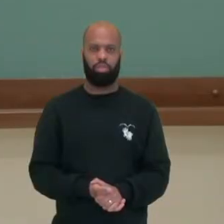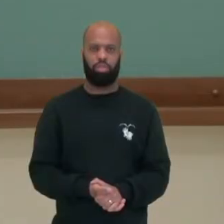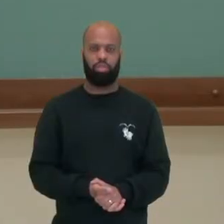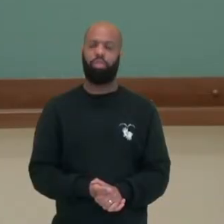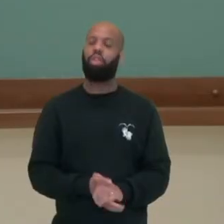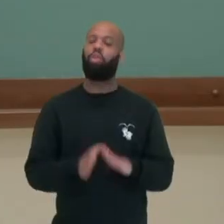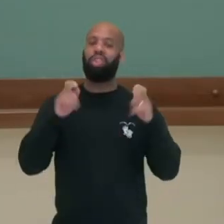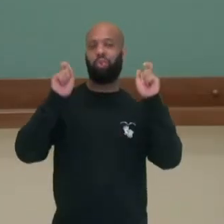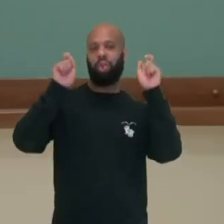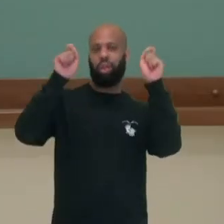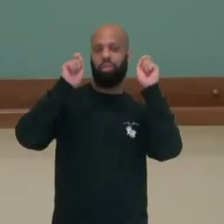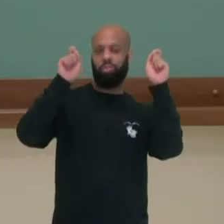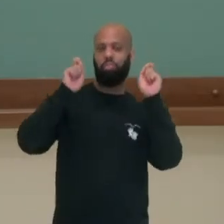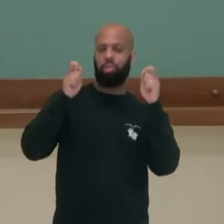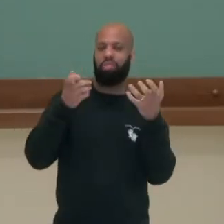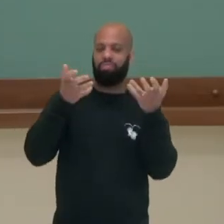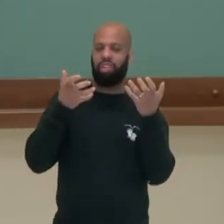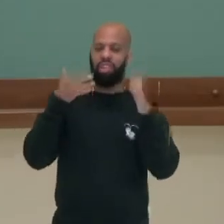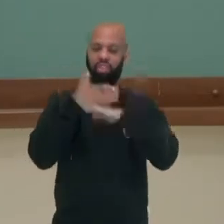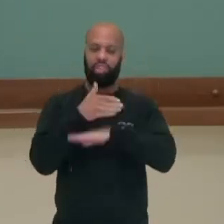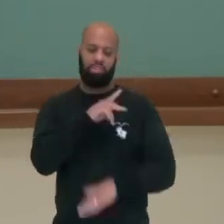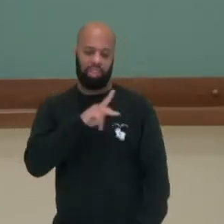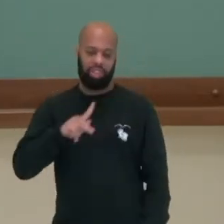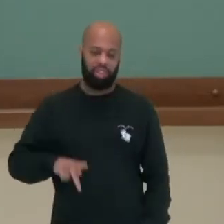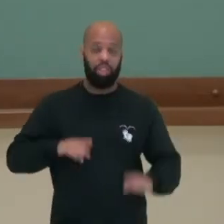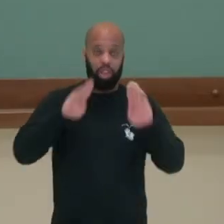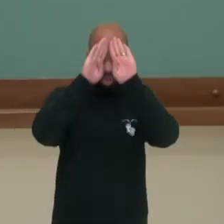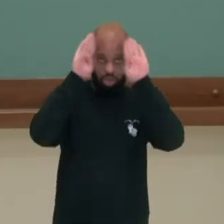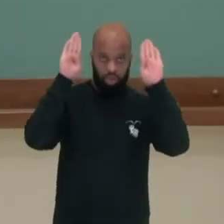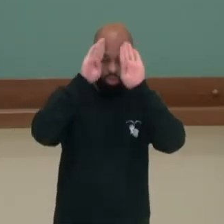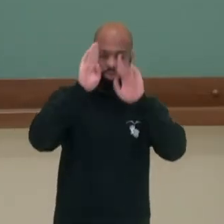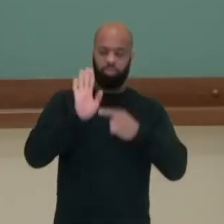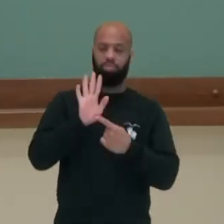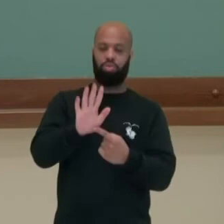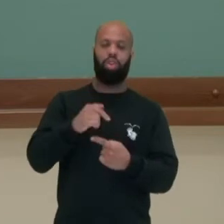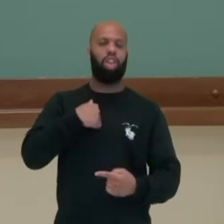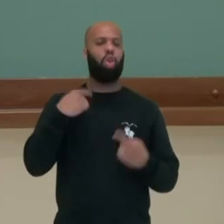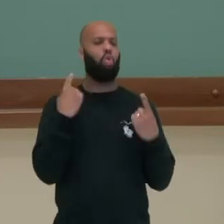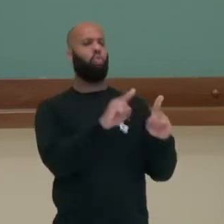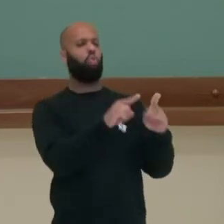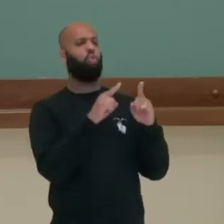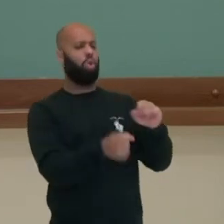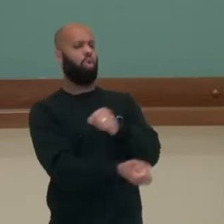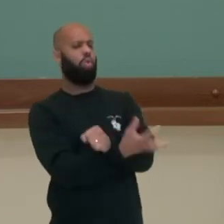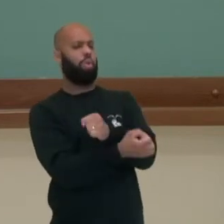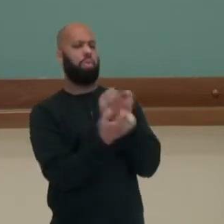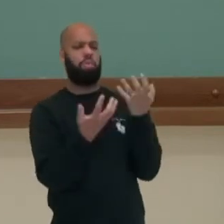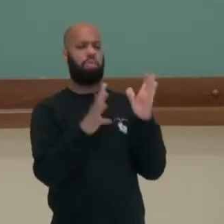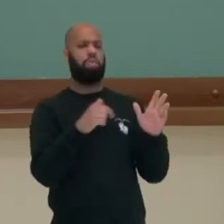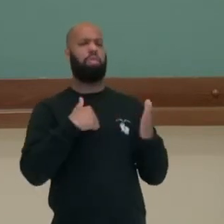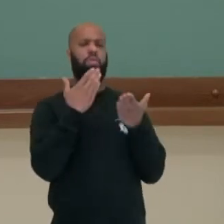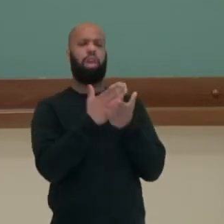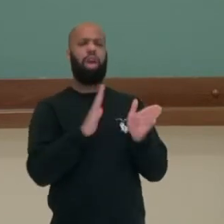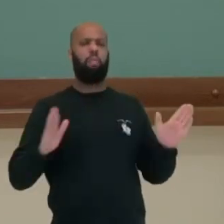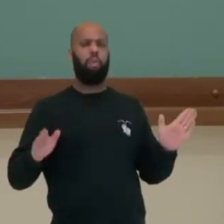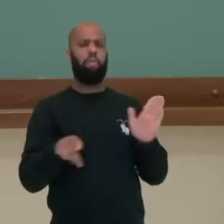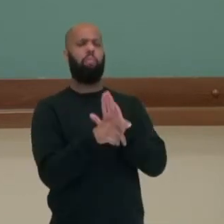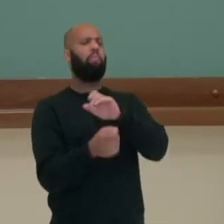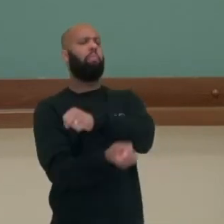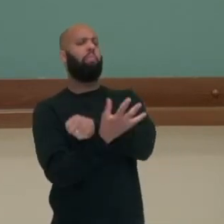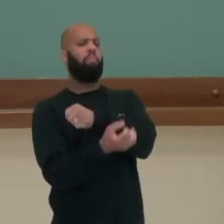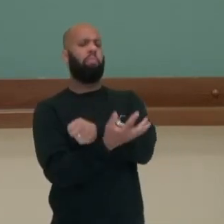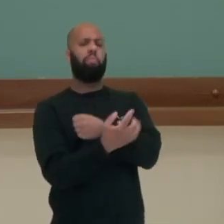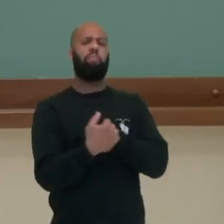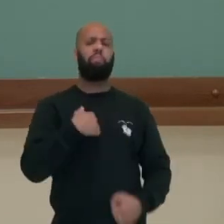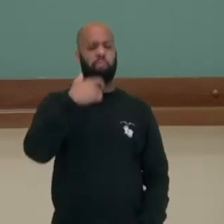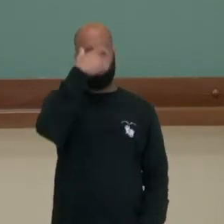Na campanha presidencial, o Fernando Collor se apresentava como um combatente da corrupção, acabar com a corrupção,